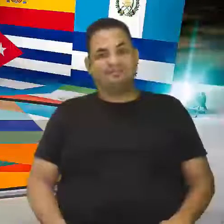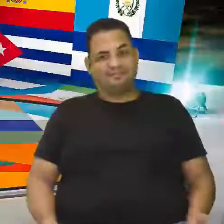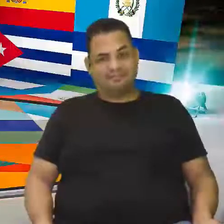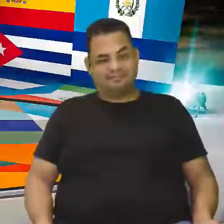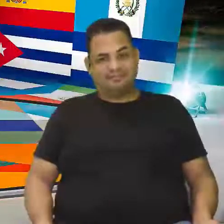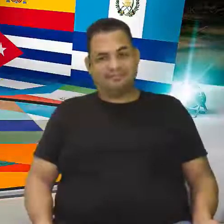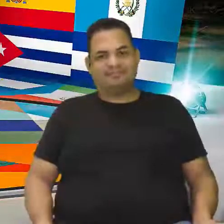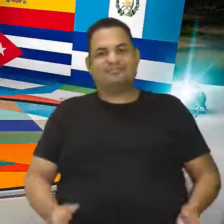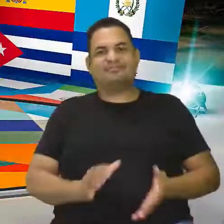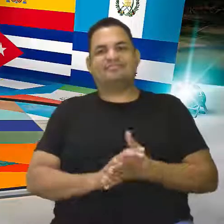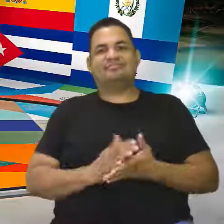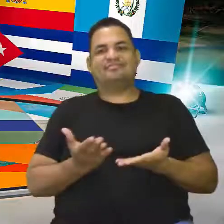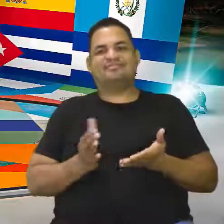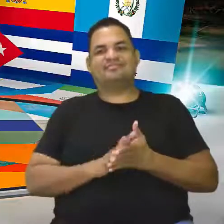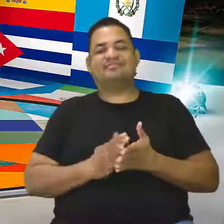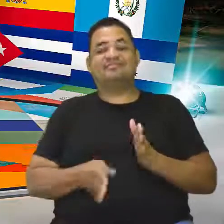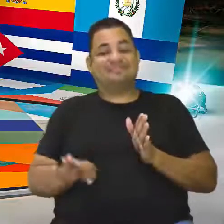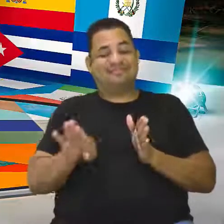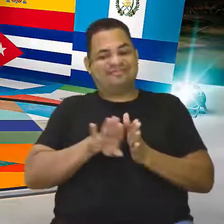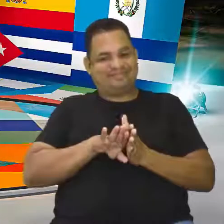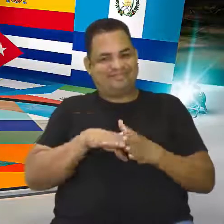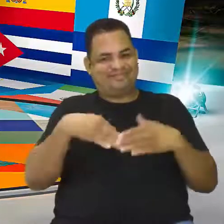Então, aportaram.